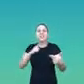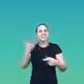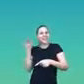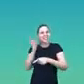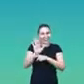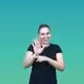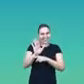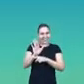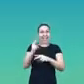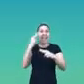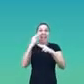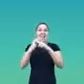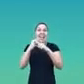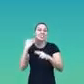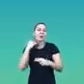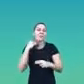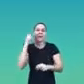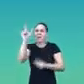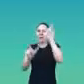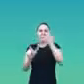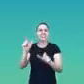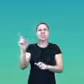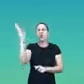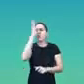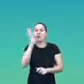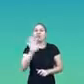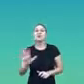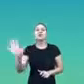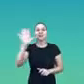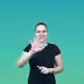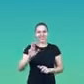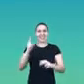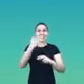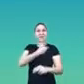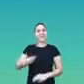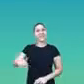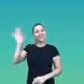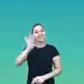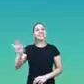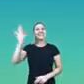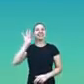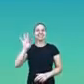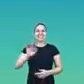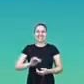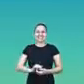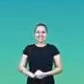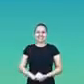tira para você. Caixa, o banco de todos os brasileiros. Governo Federal.